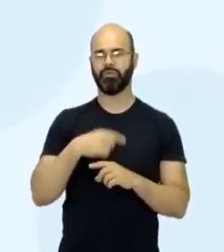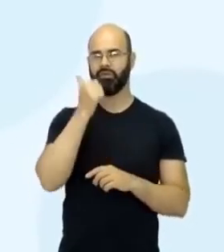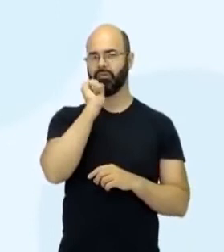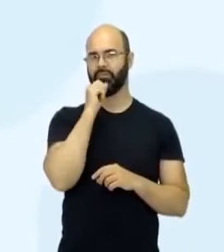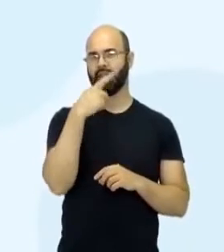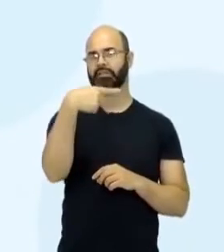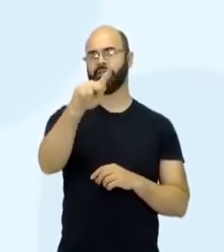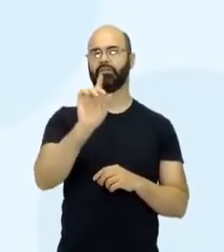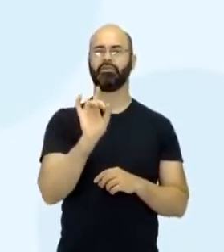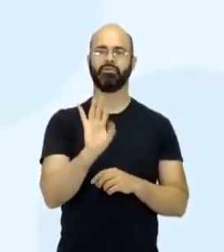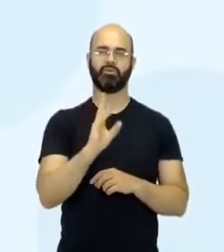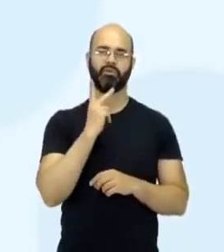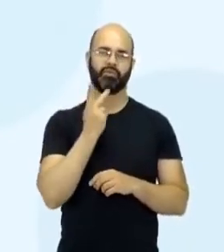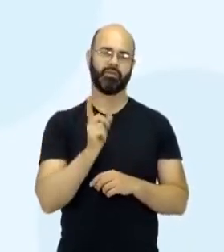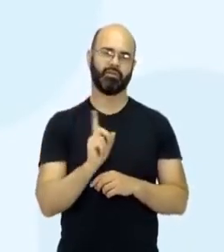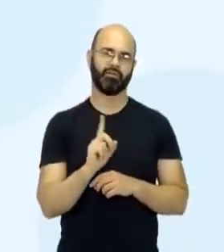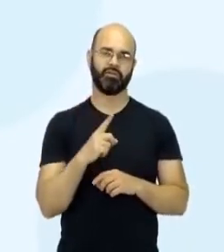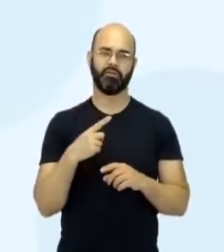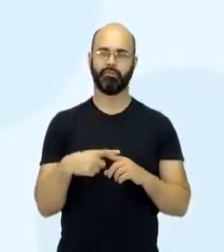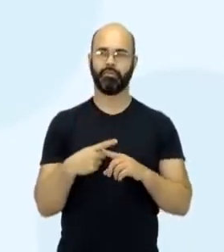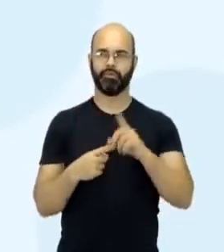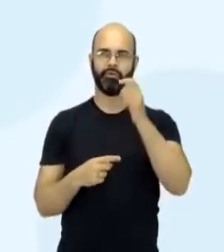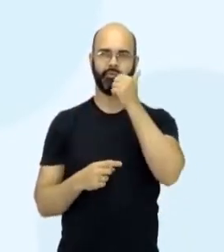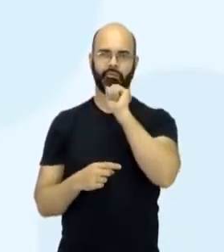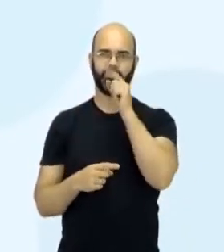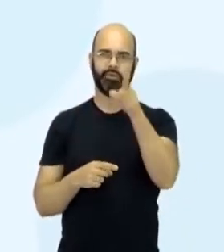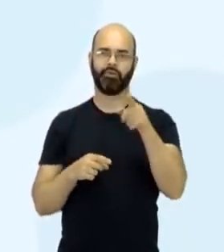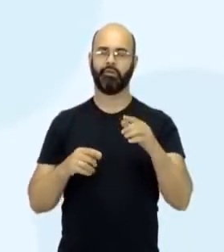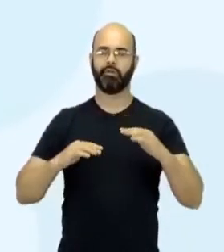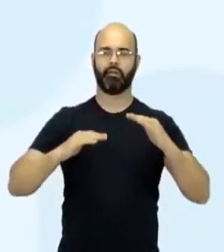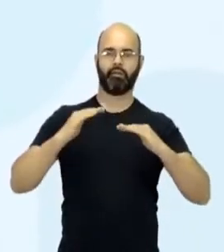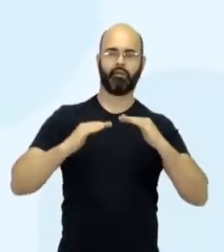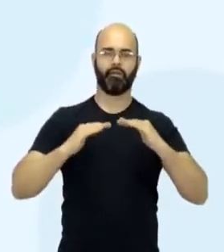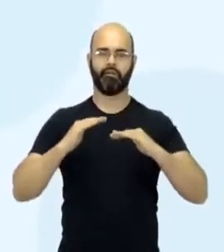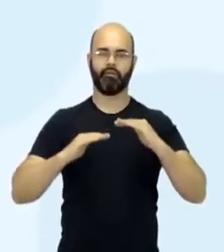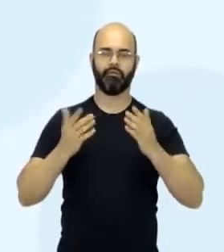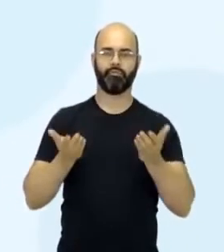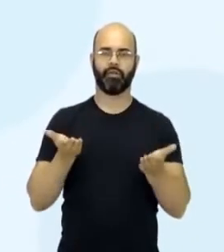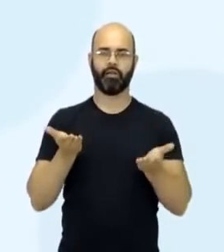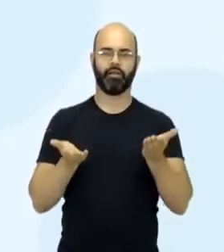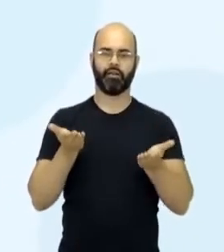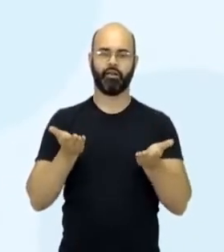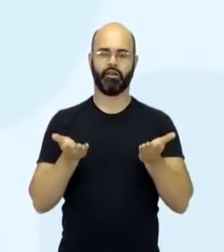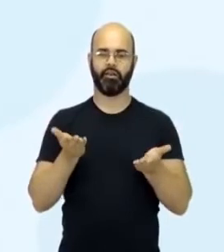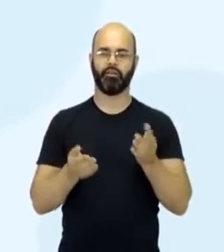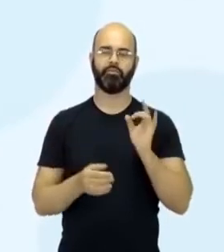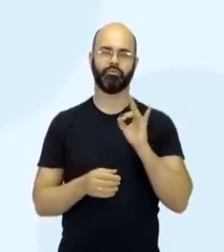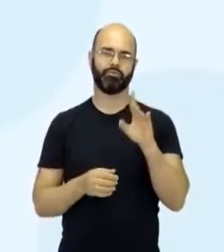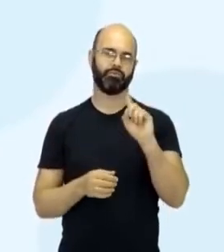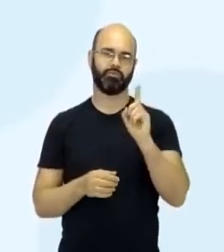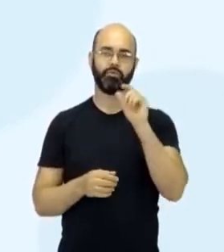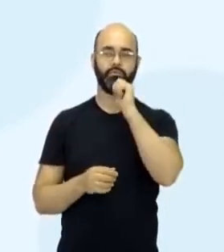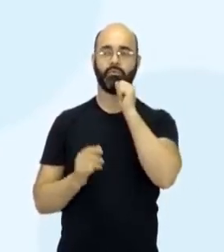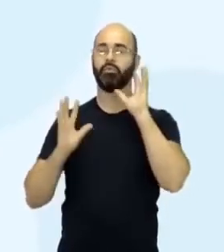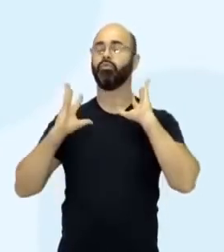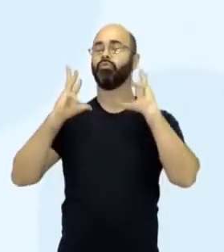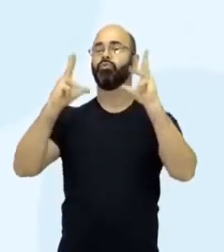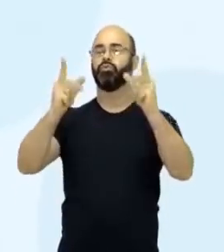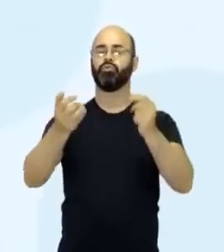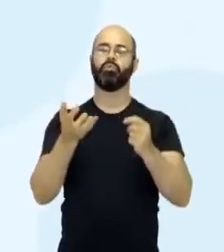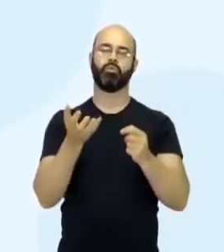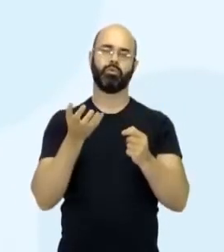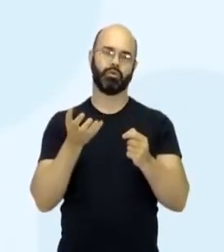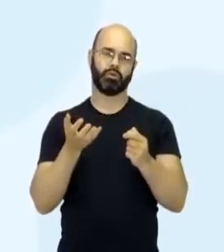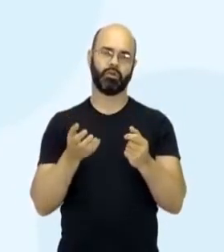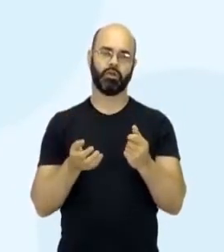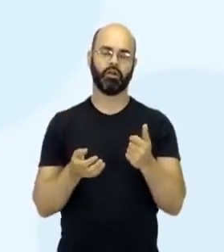fala isso, que quer que você tenha esse equilíbrio e que ela está fazendo isso porque ela te ama. Todas as mães vão fazer isso e